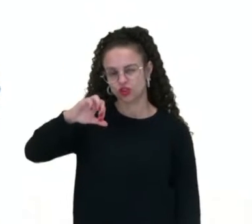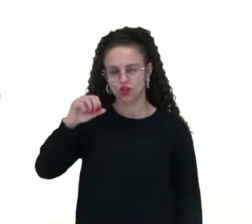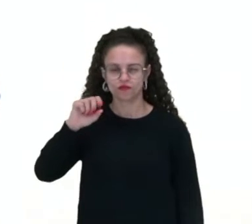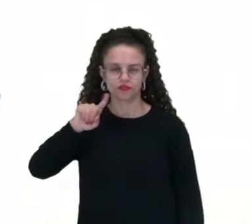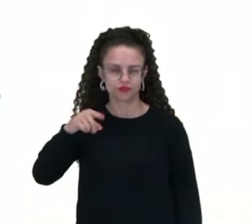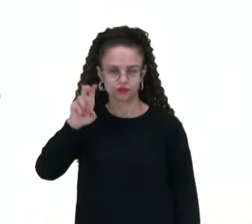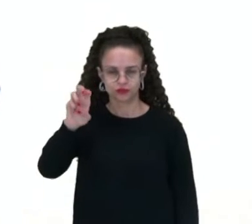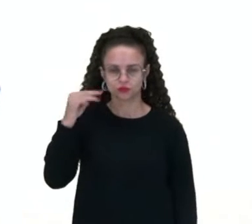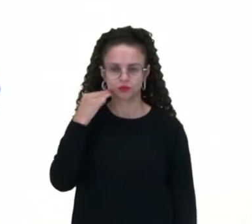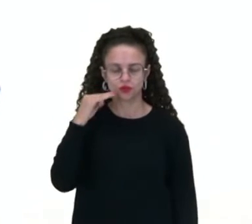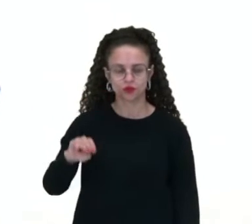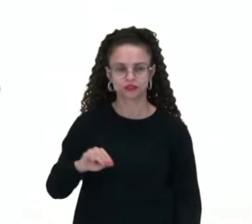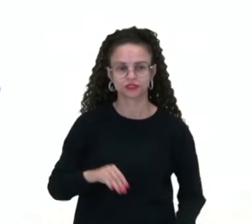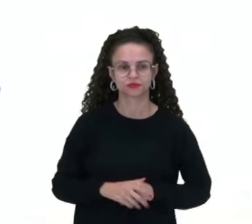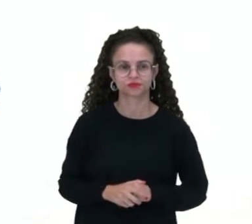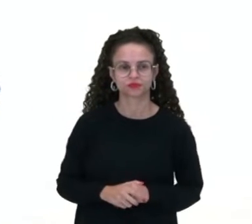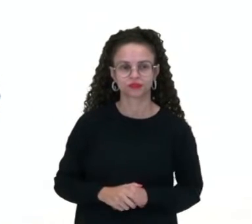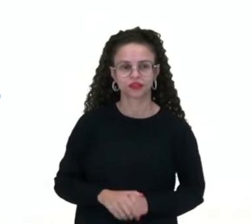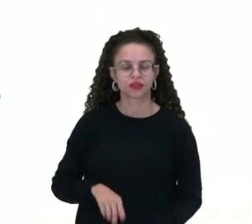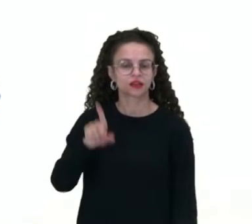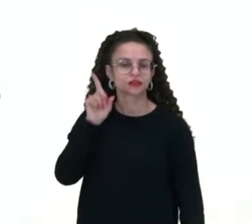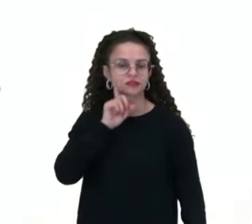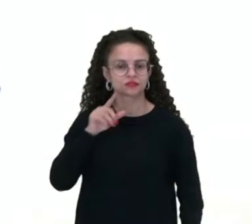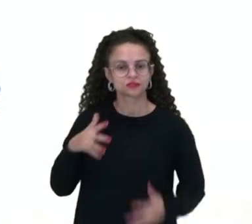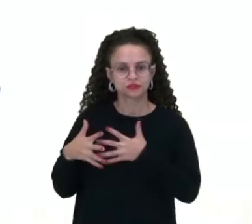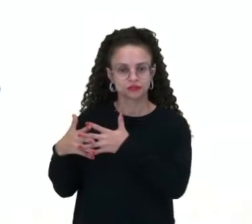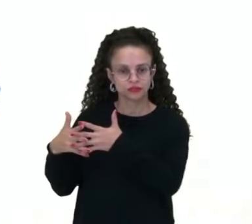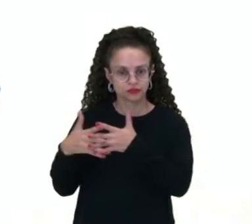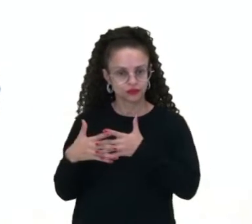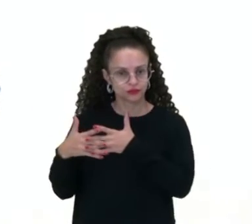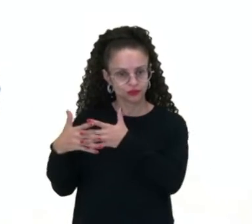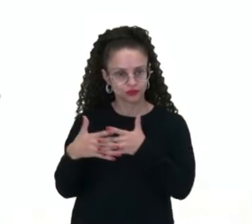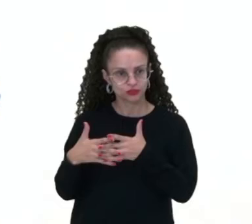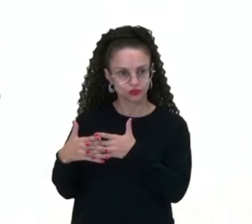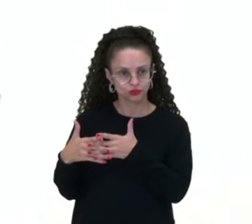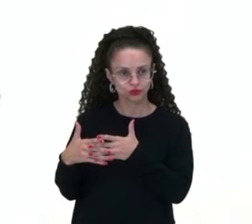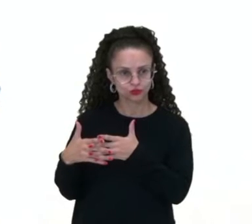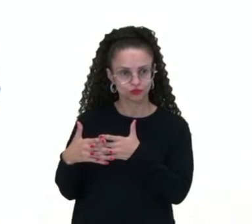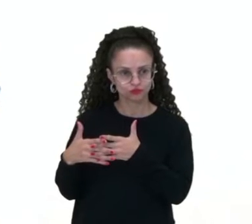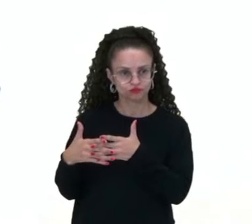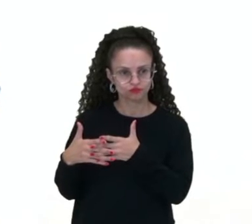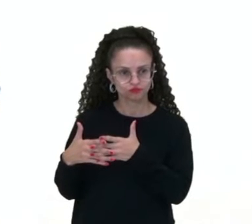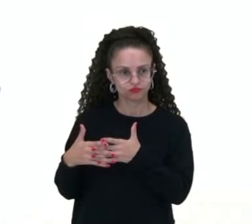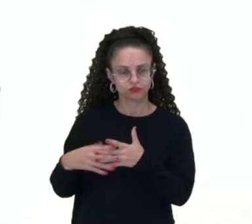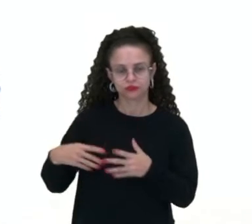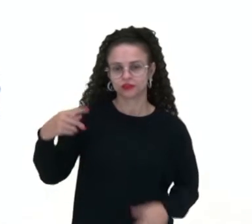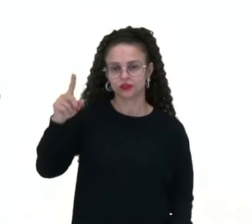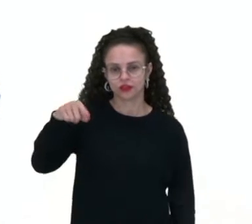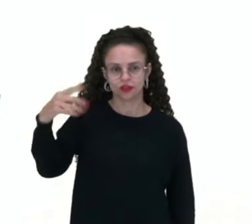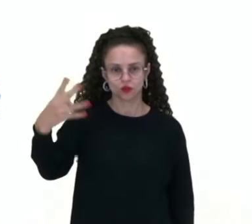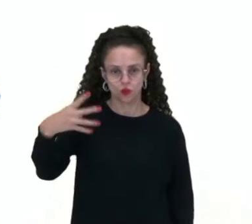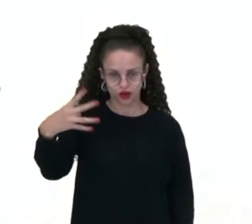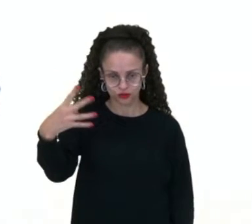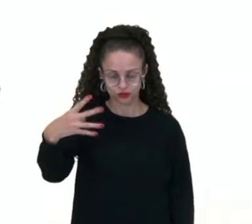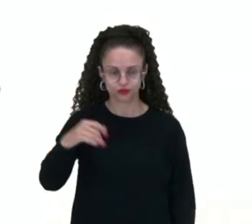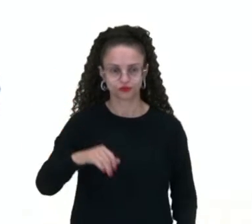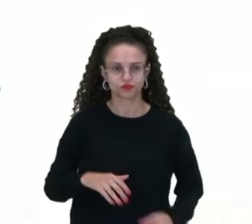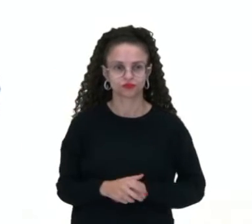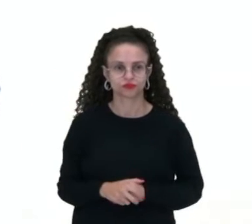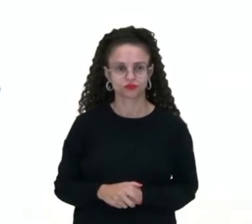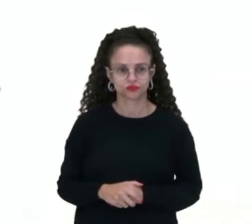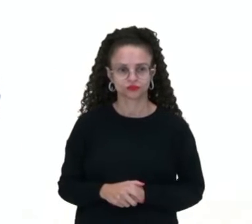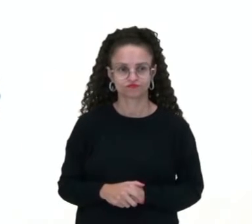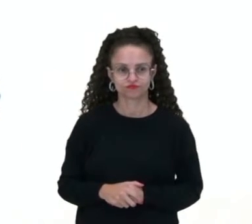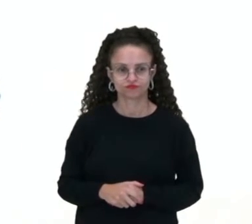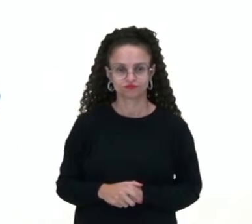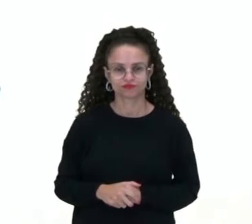de quilômetros quadrados. Aí vem os Estados Unidos, que tem aí a quarta posição, por conta